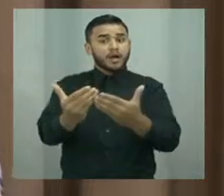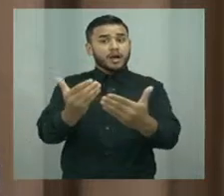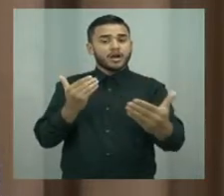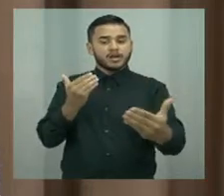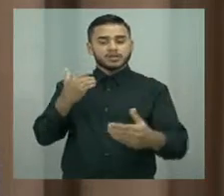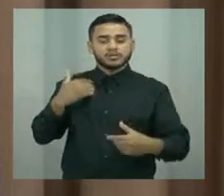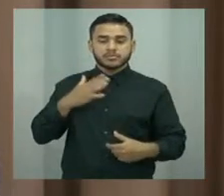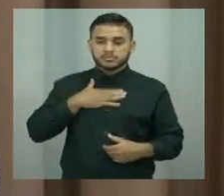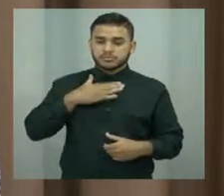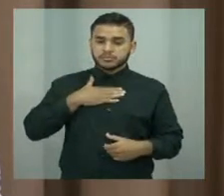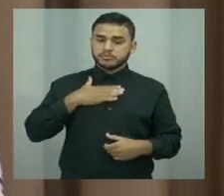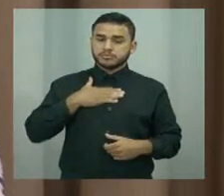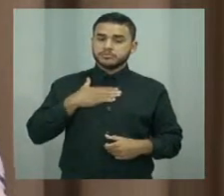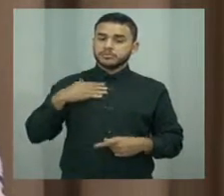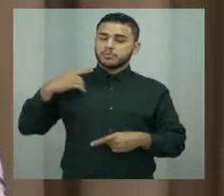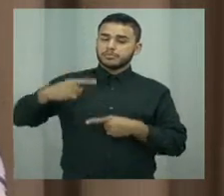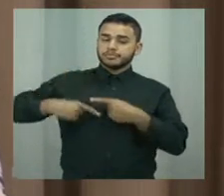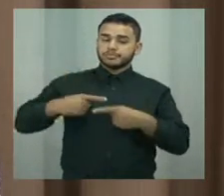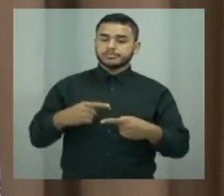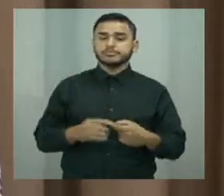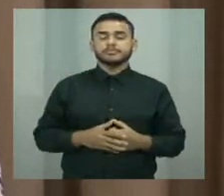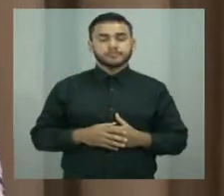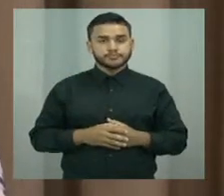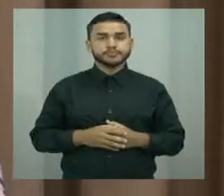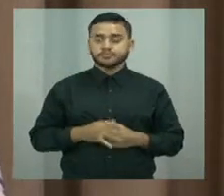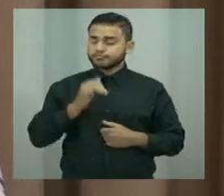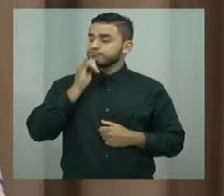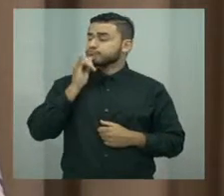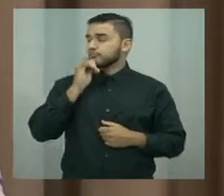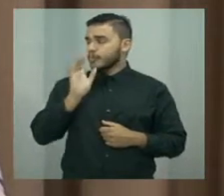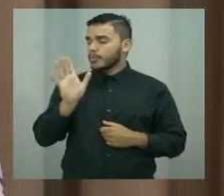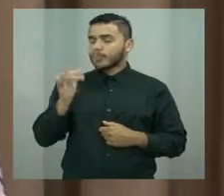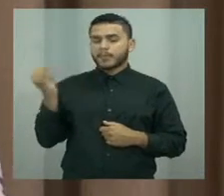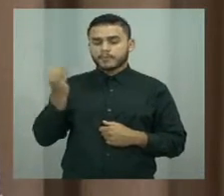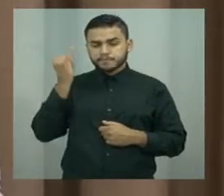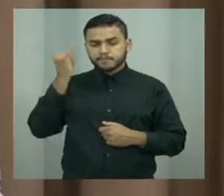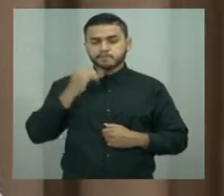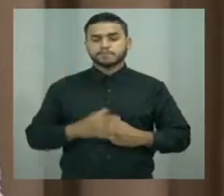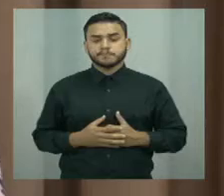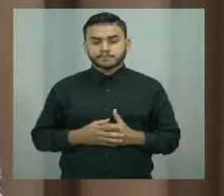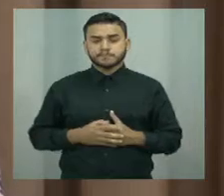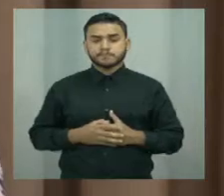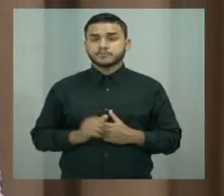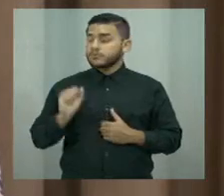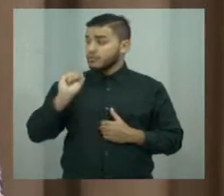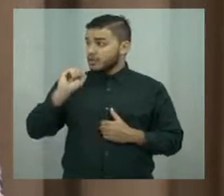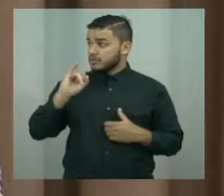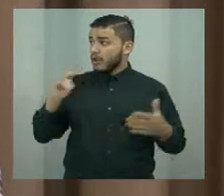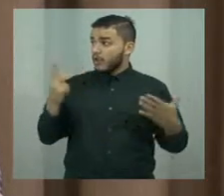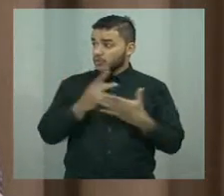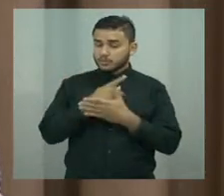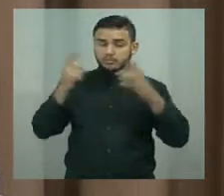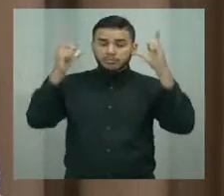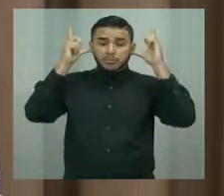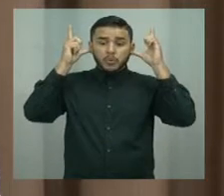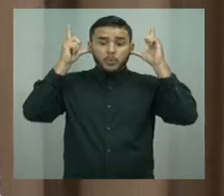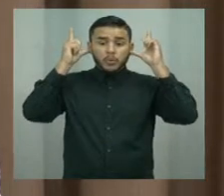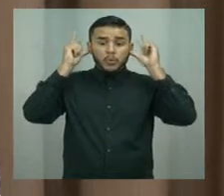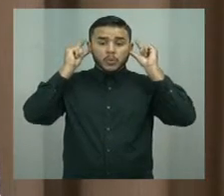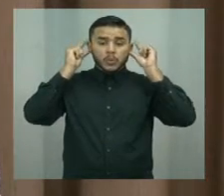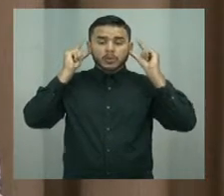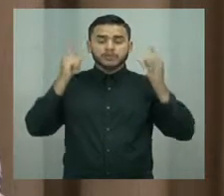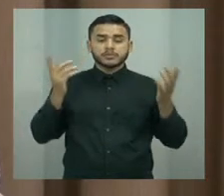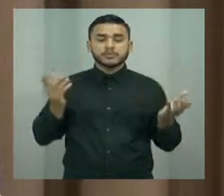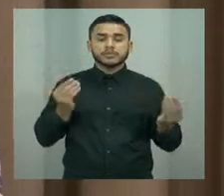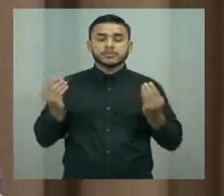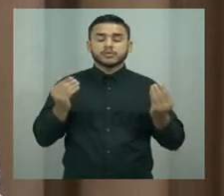minha geração, por exemplo. E uma coisa importante é que uma vez a pessoa tendo perda auditiva, ela